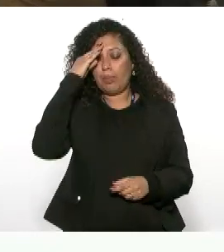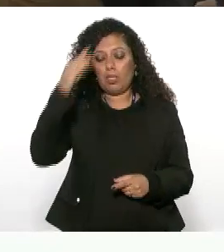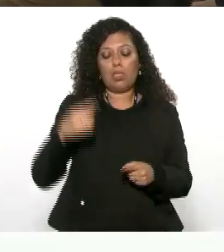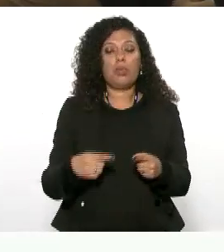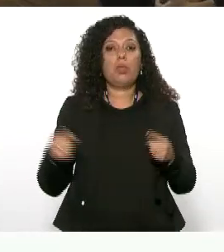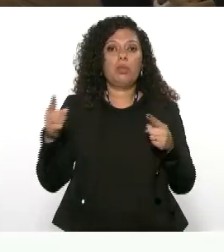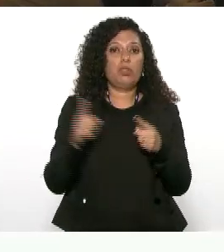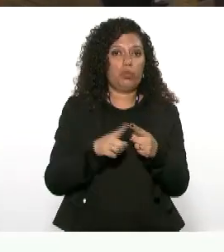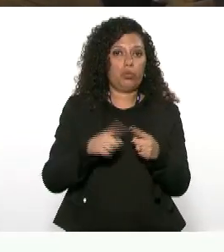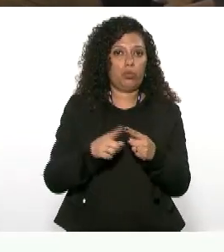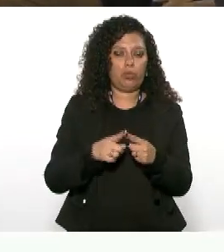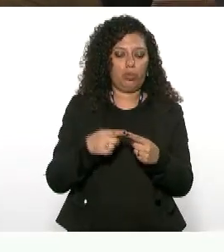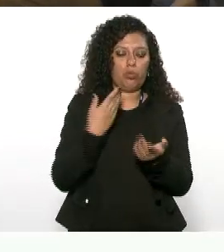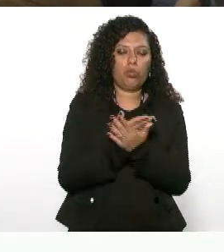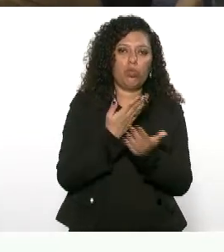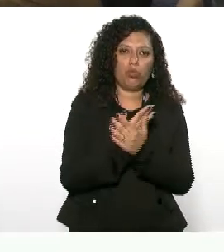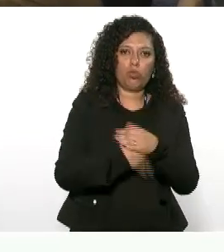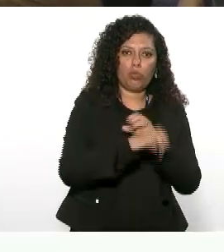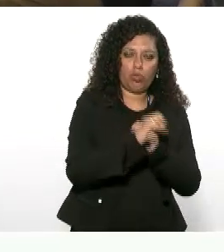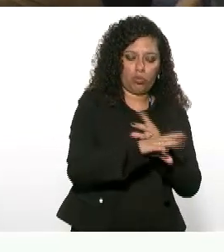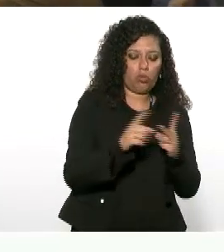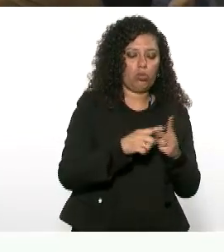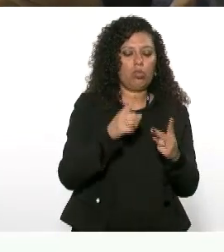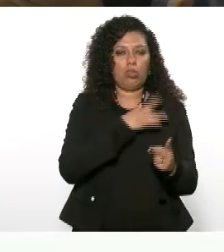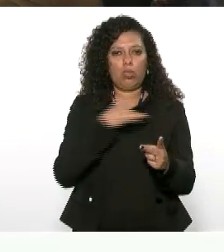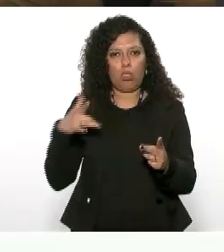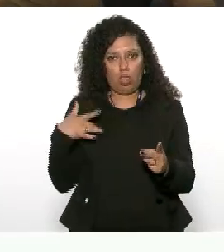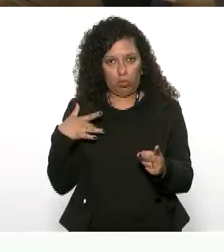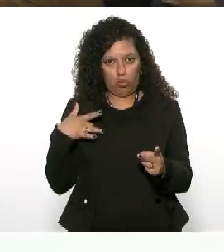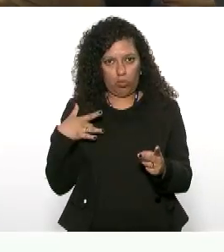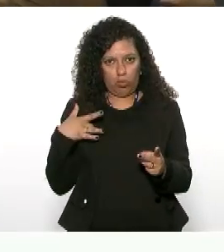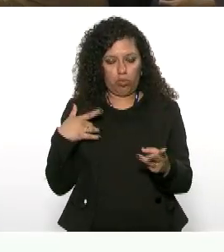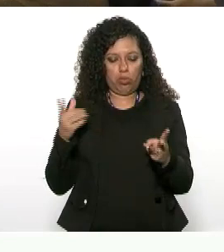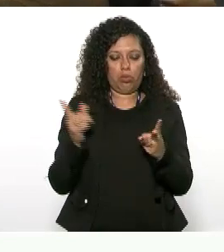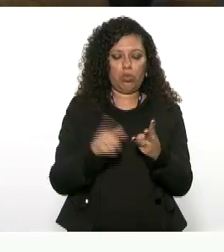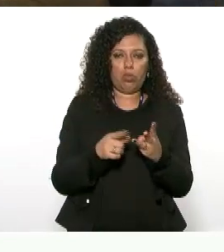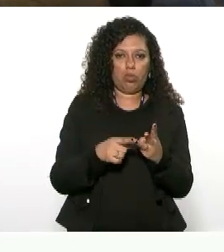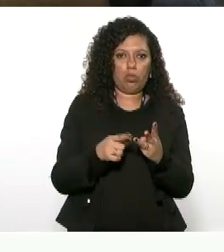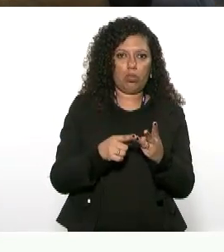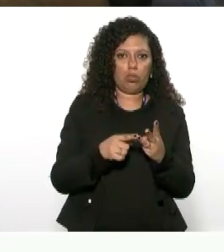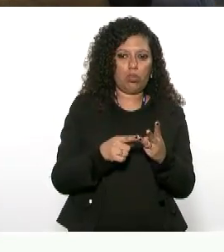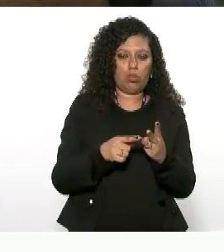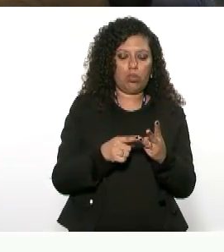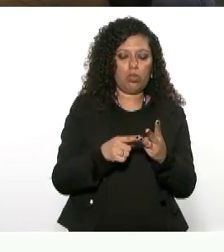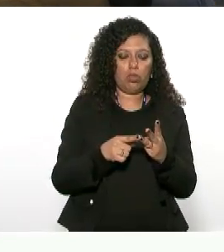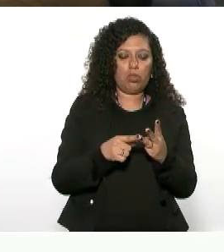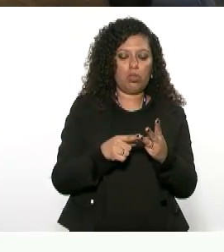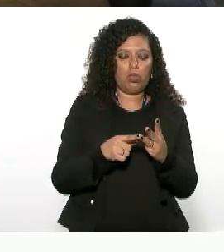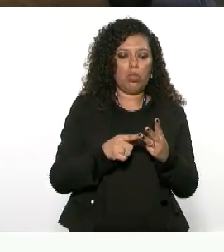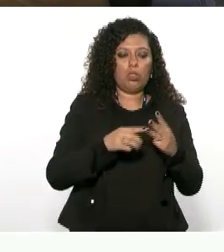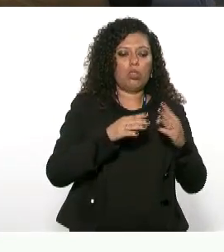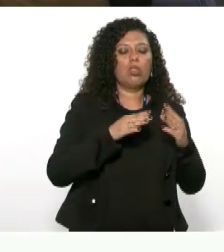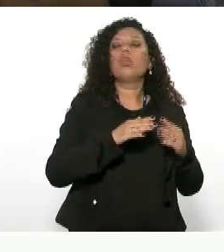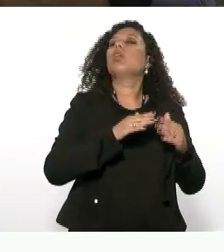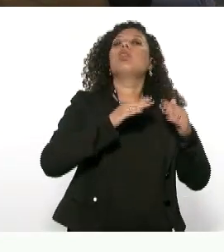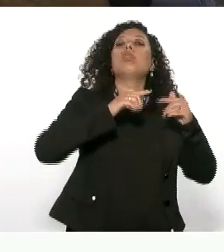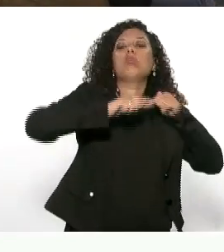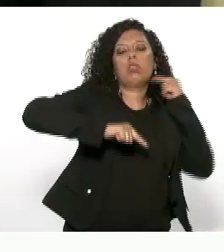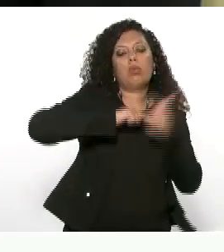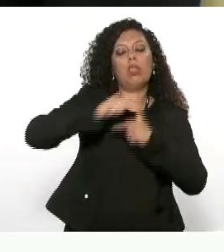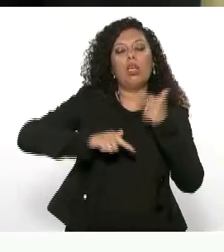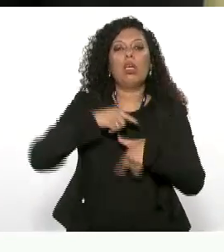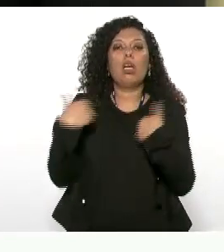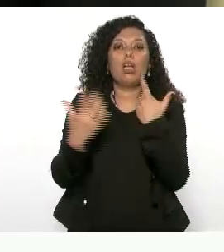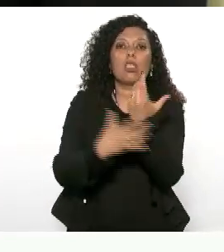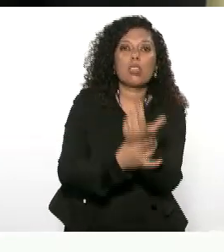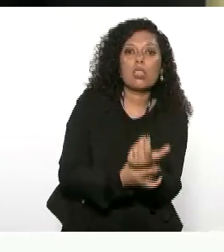à educação, saúde e habitação do trabalhador quando da edição do PRONASSE. A área de segurança